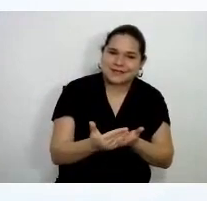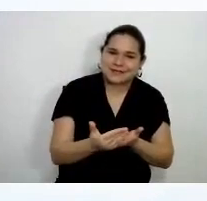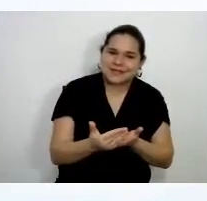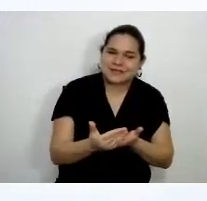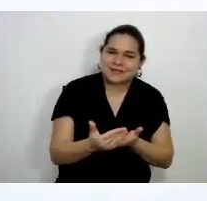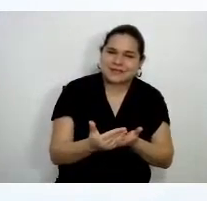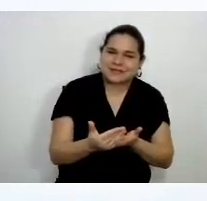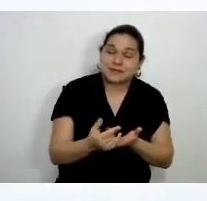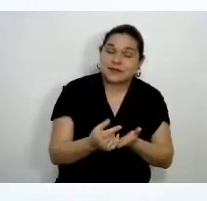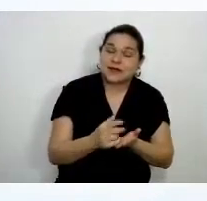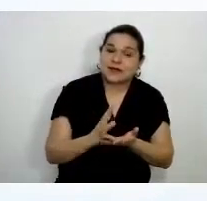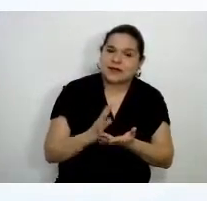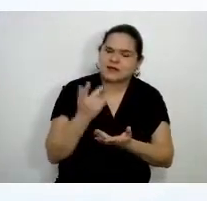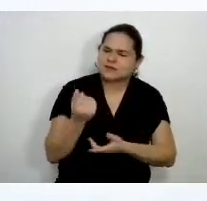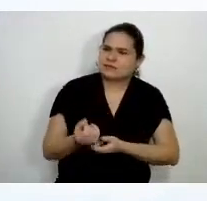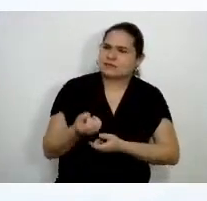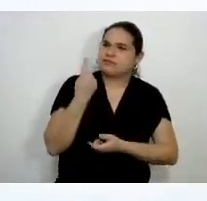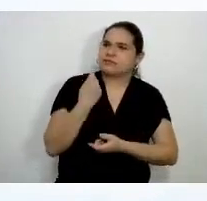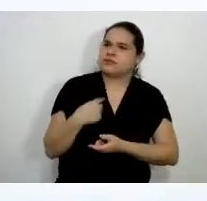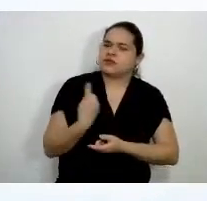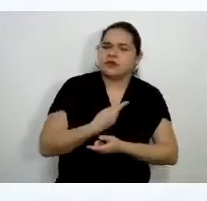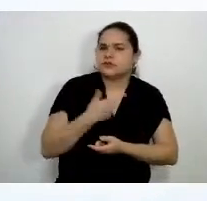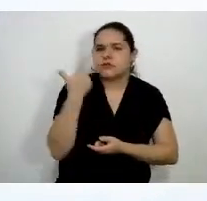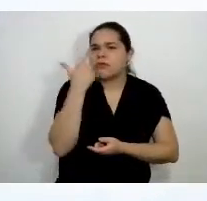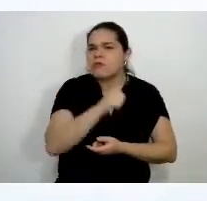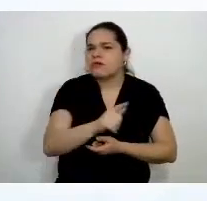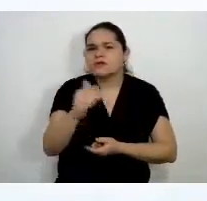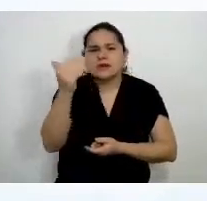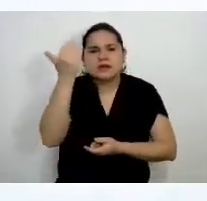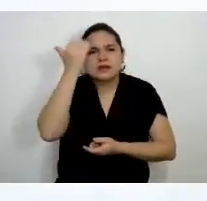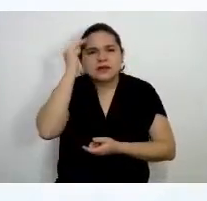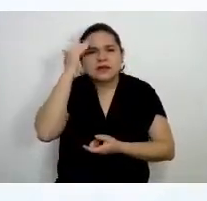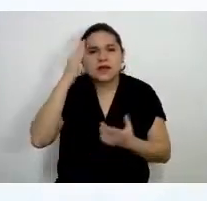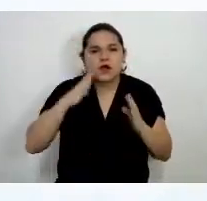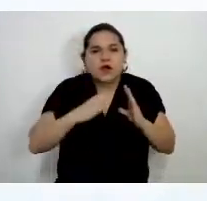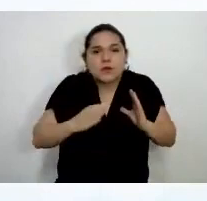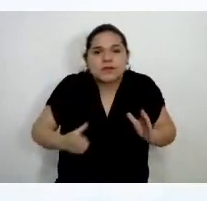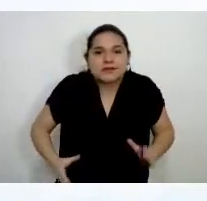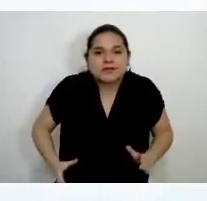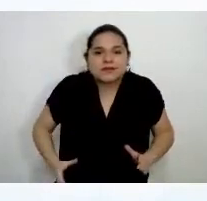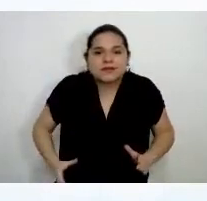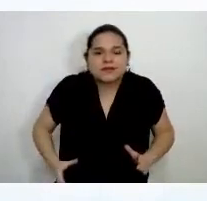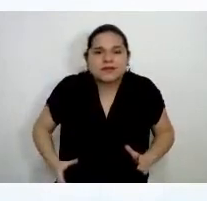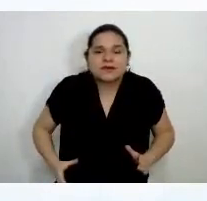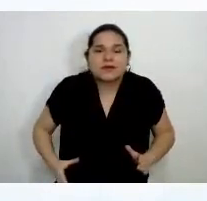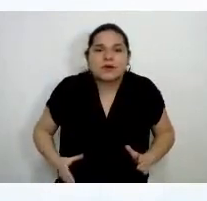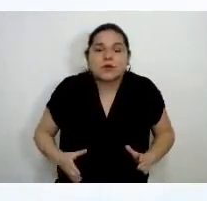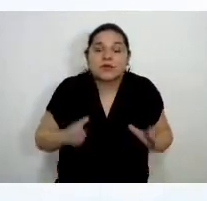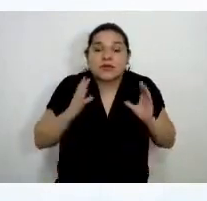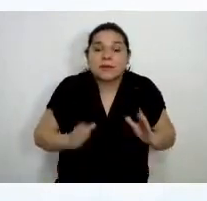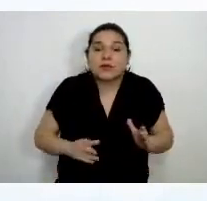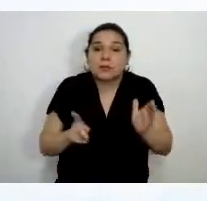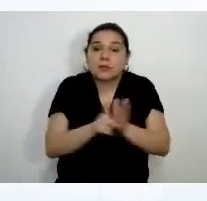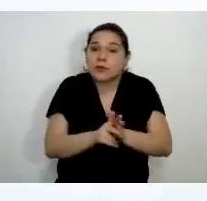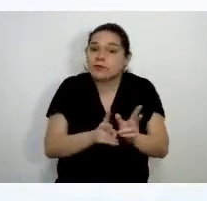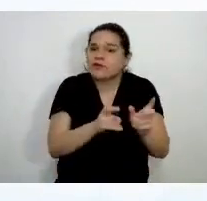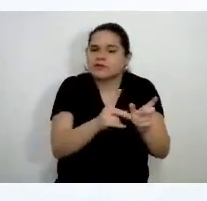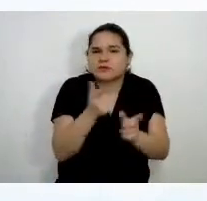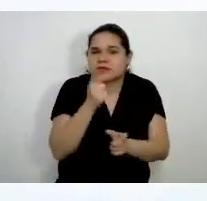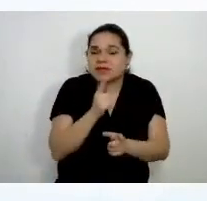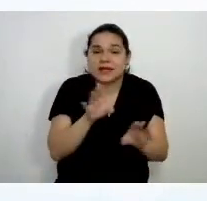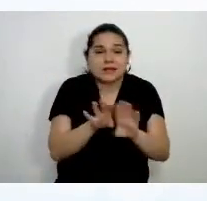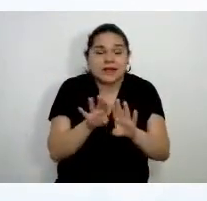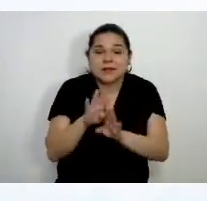inusitada, que a gente não consegue entender o comportamento do próprio vírus e também a